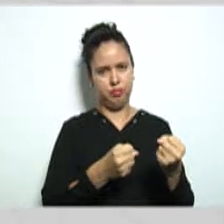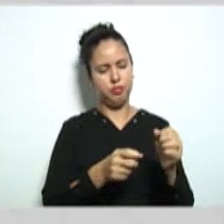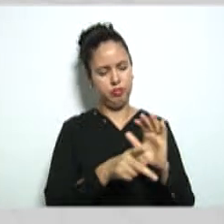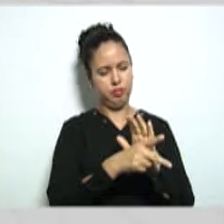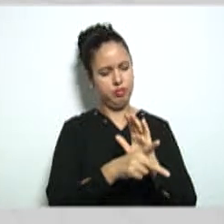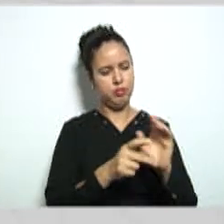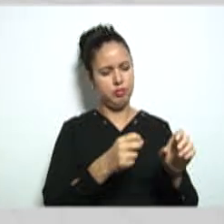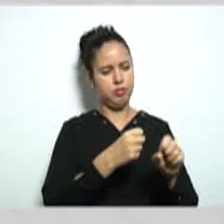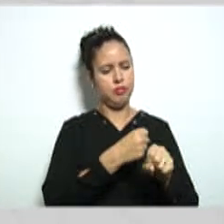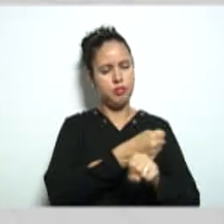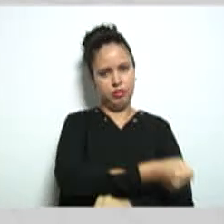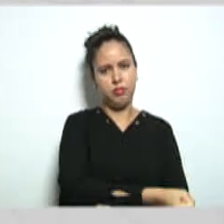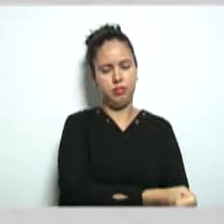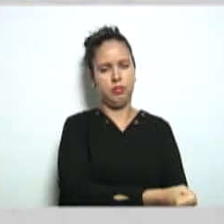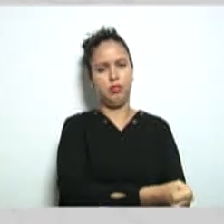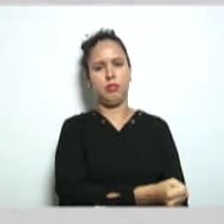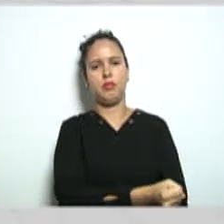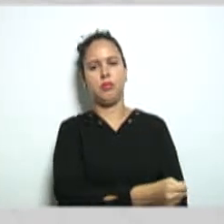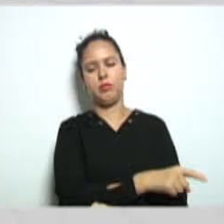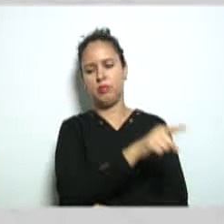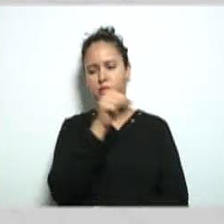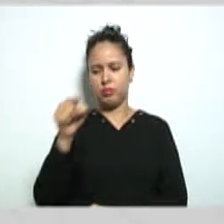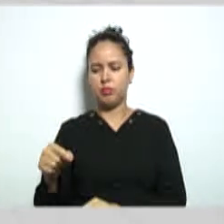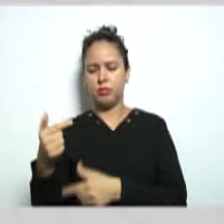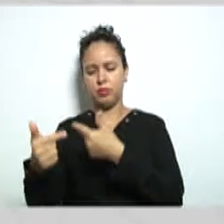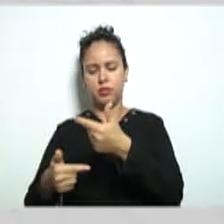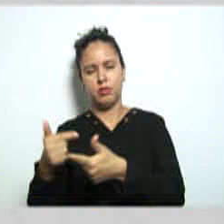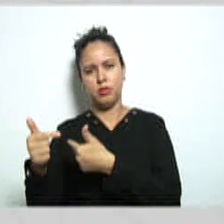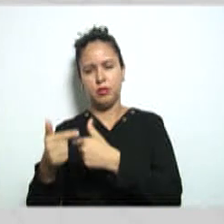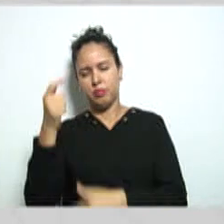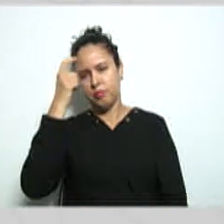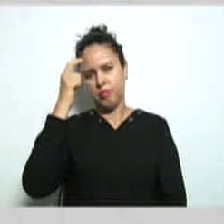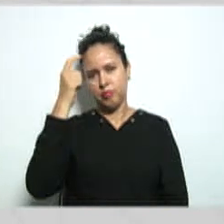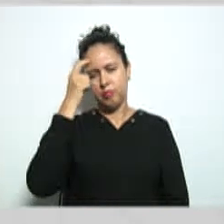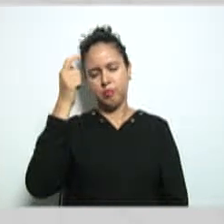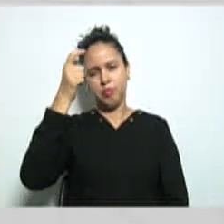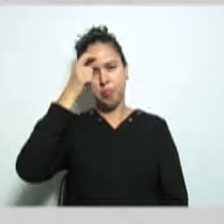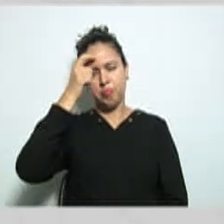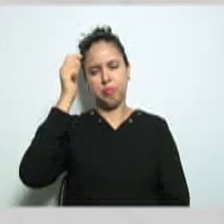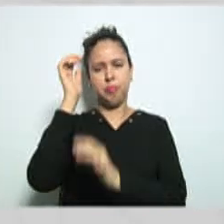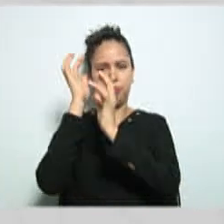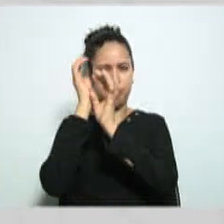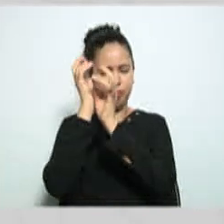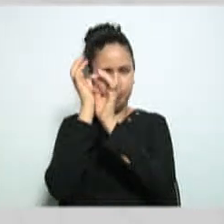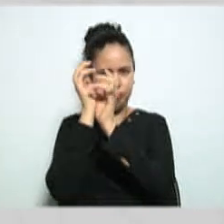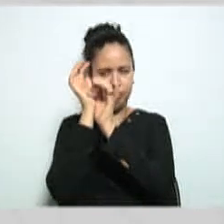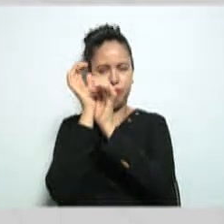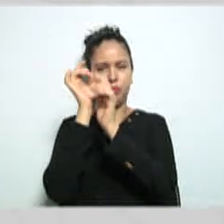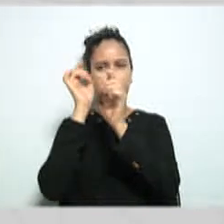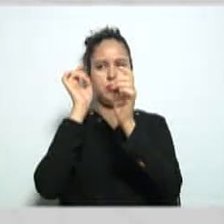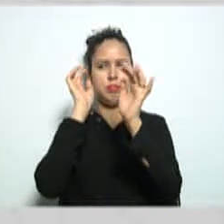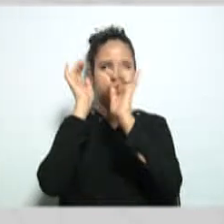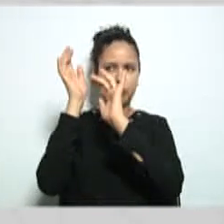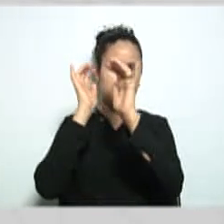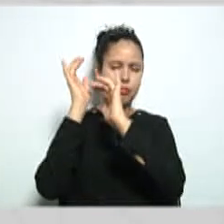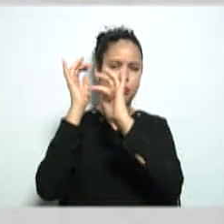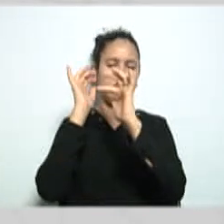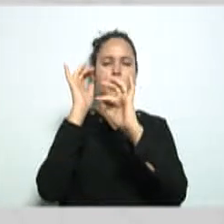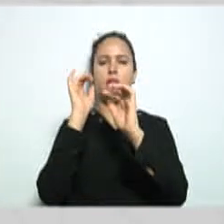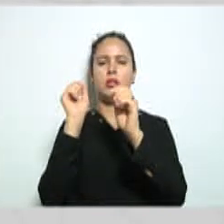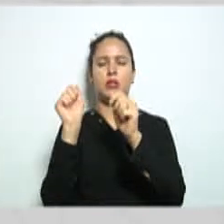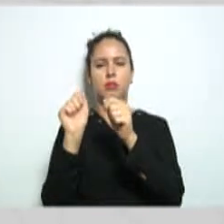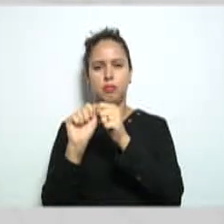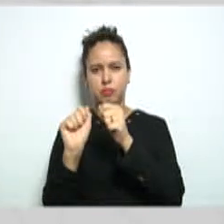escravos, e o trabalho intelectual, que é aquele em que mais usamos o intelecto e o